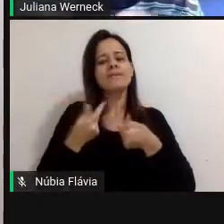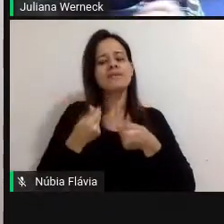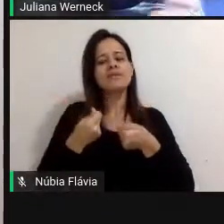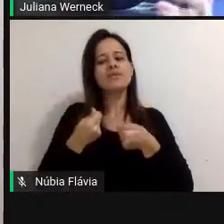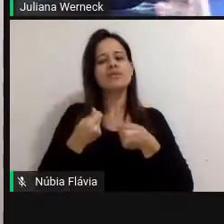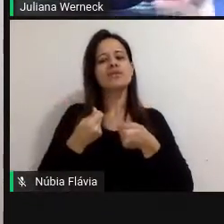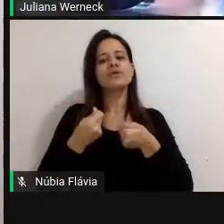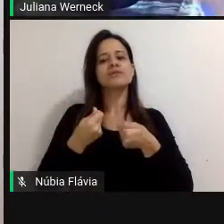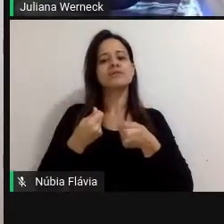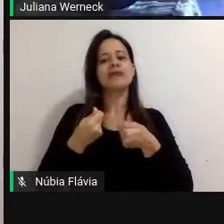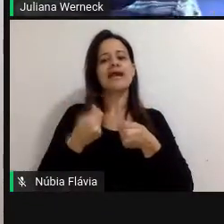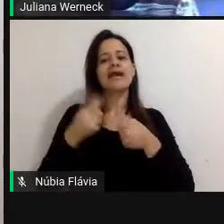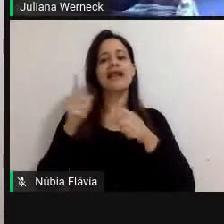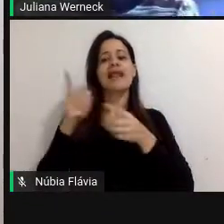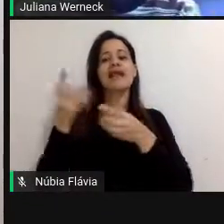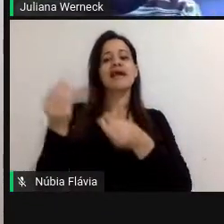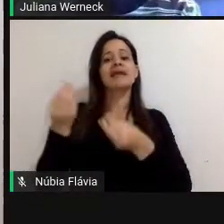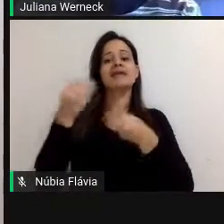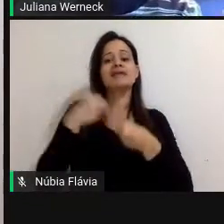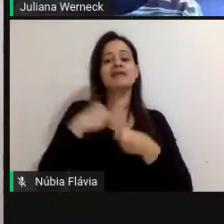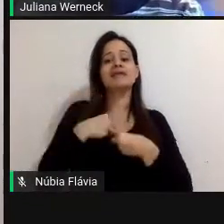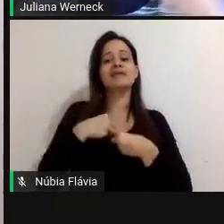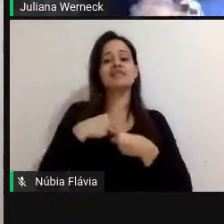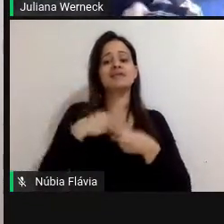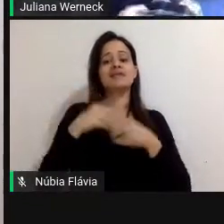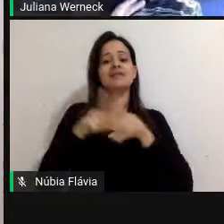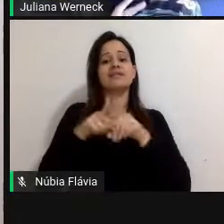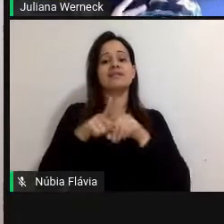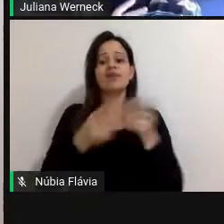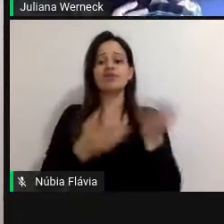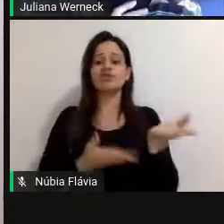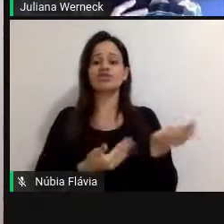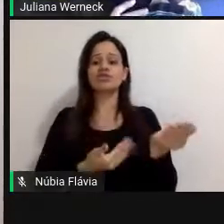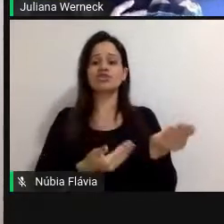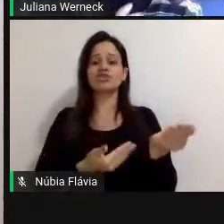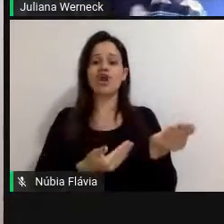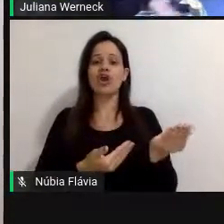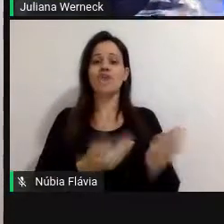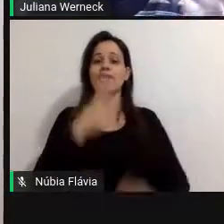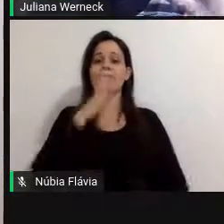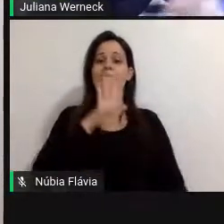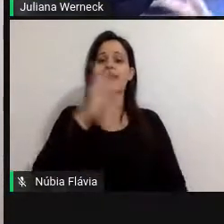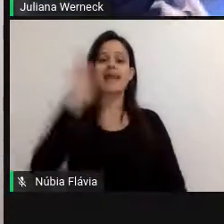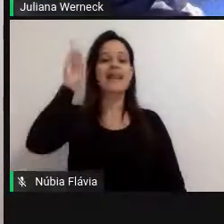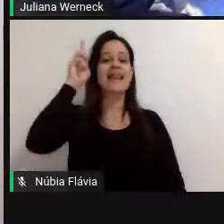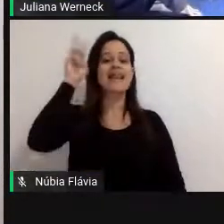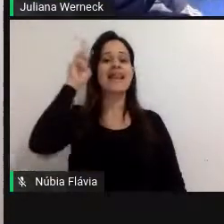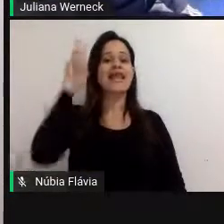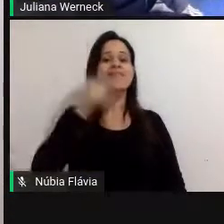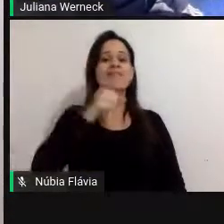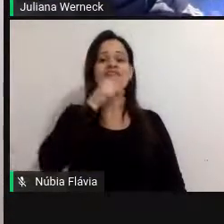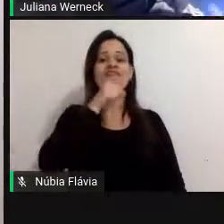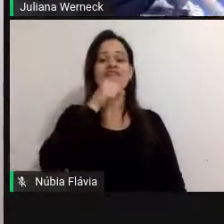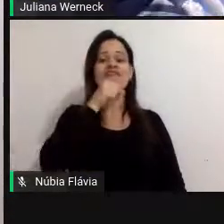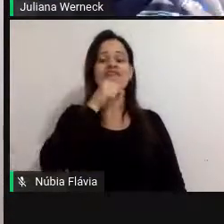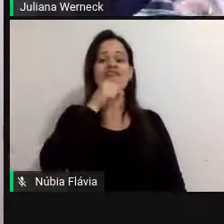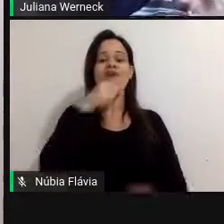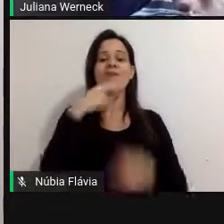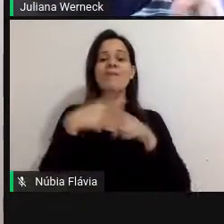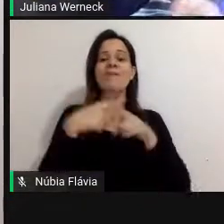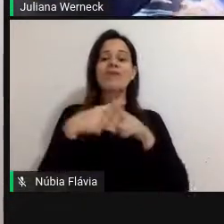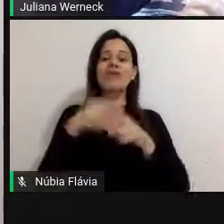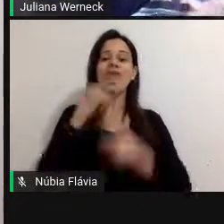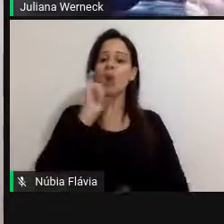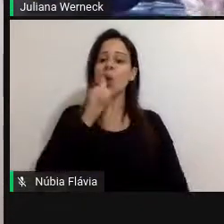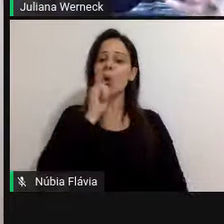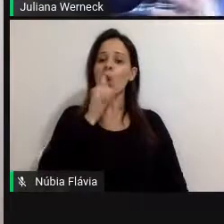E ela me traz uma coisa, embora ela seja tão jovenzinha, ela me lembra minha avó, contadora de histórias. E